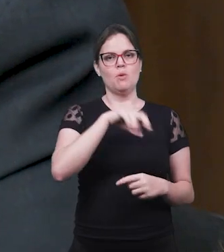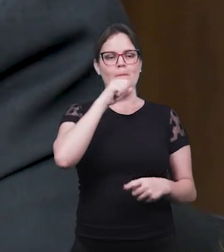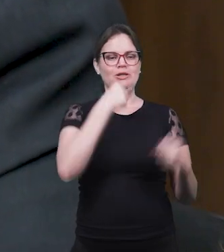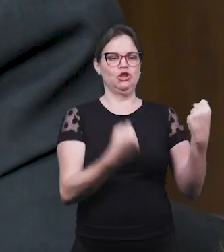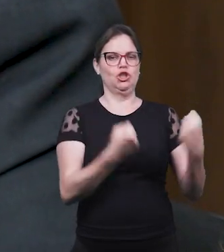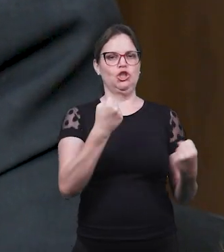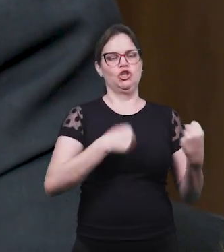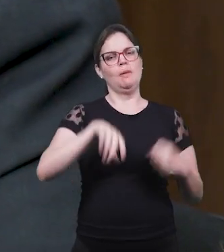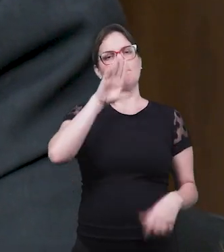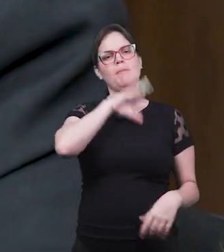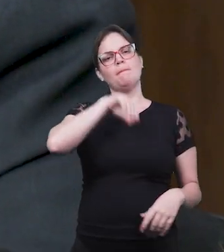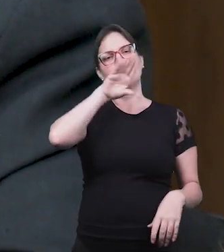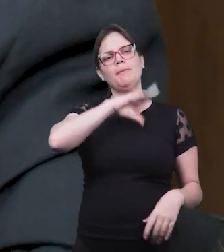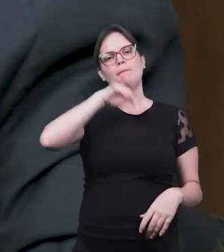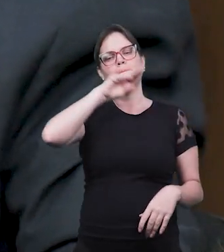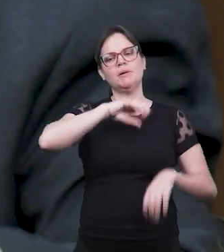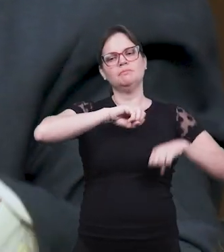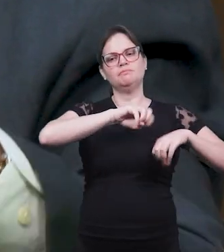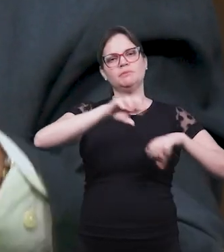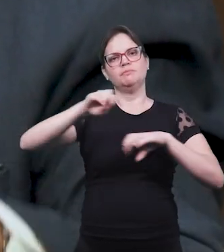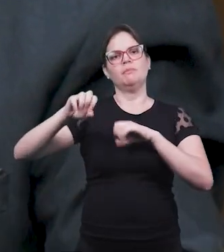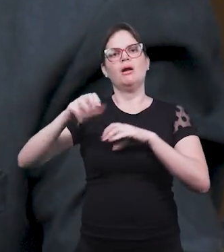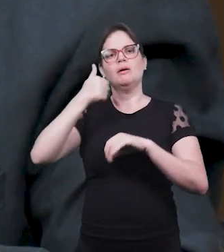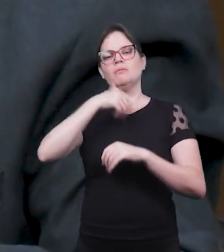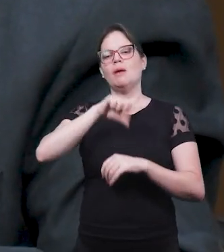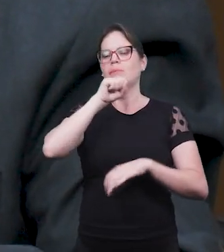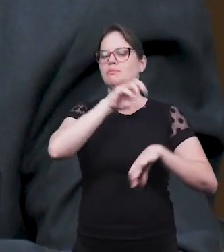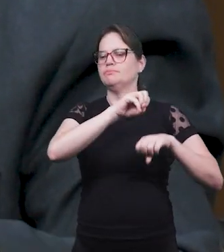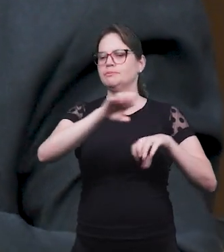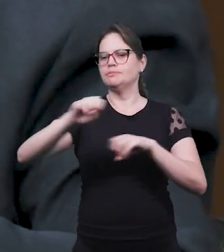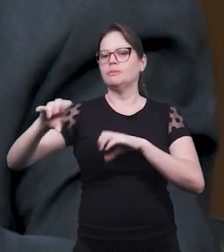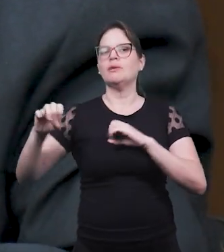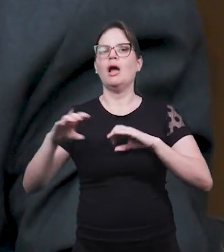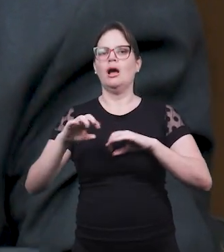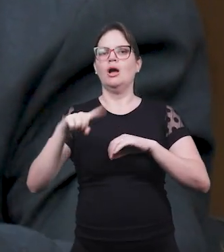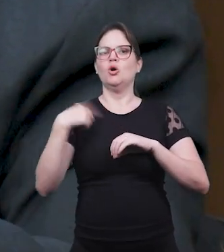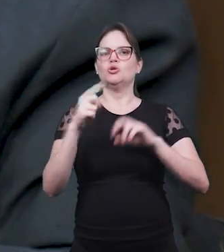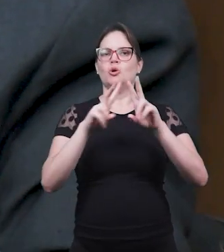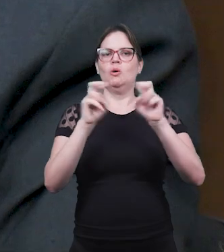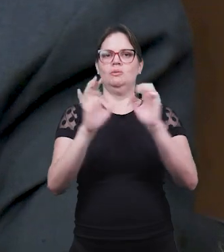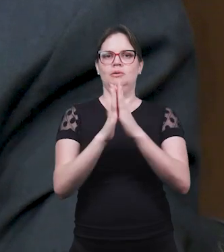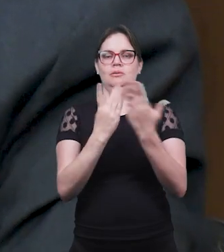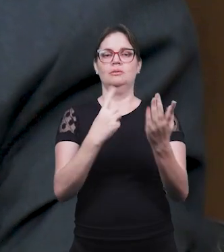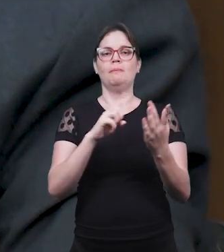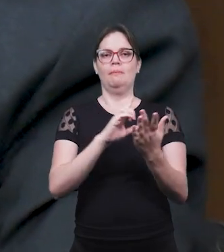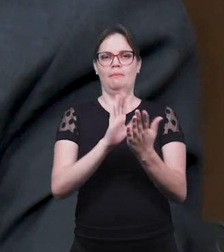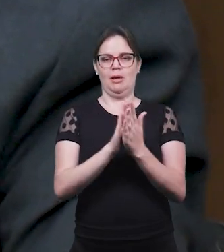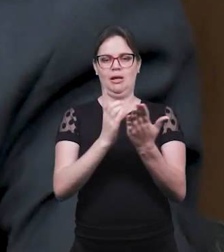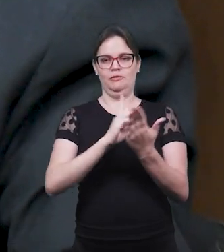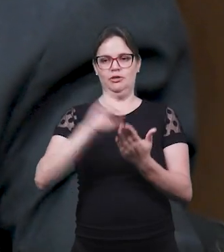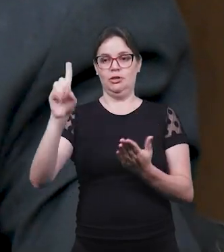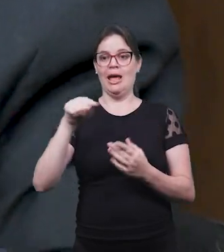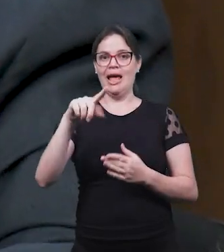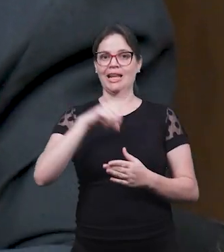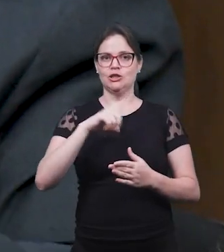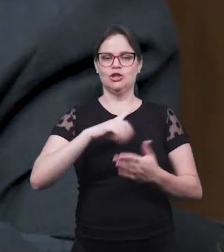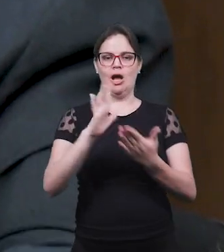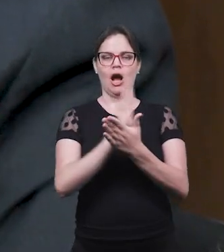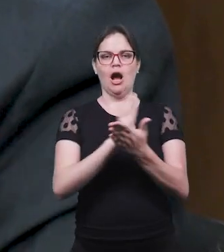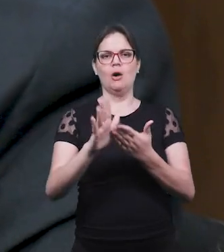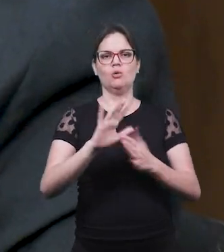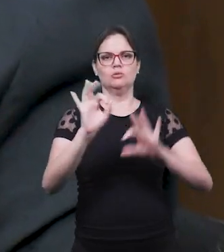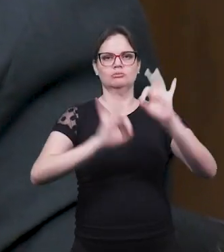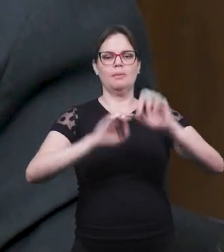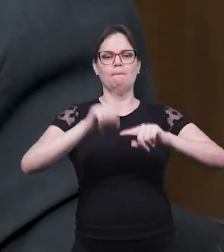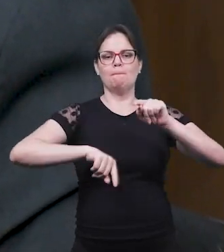e ela dava aula para a gente. Ela tinha uns cartazes que ela usava para dar aulas, né, preparados, né, e que se